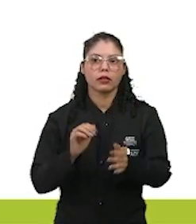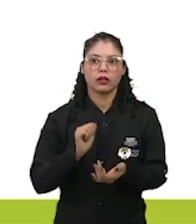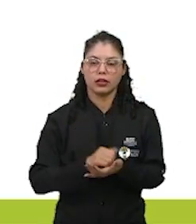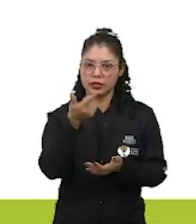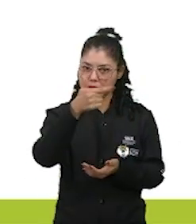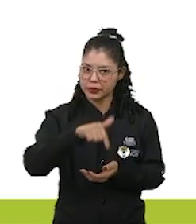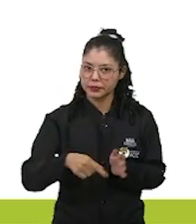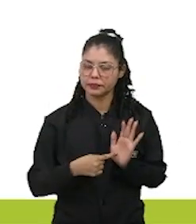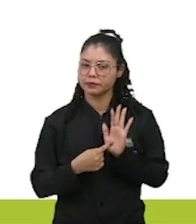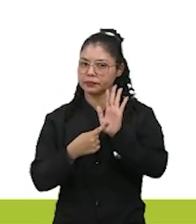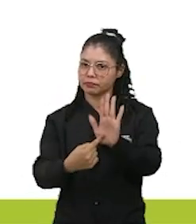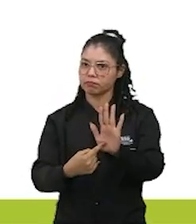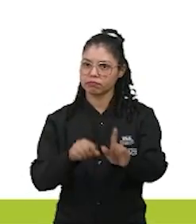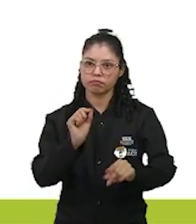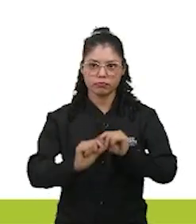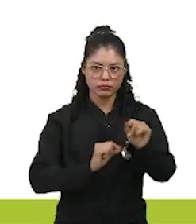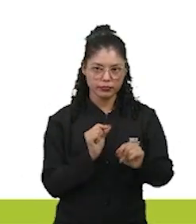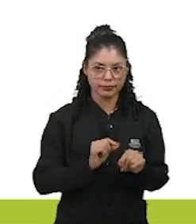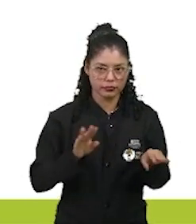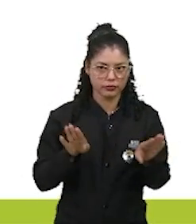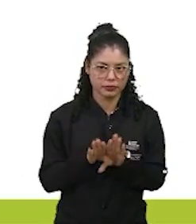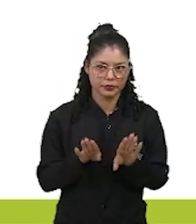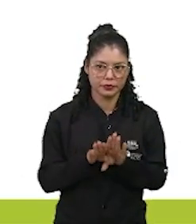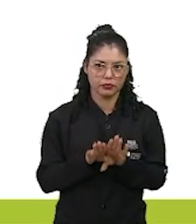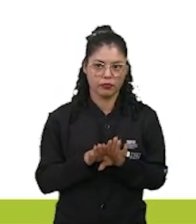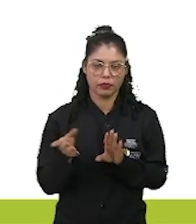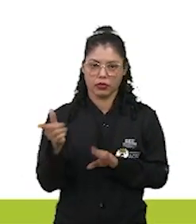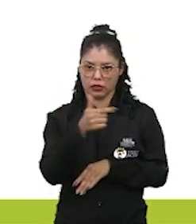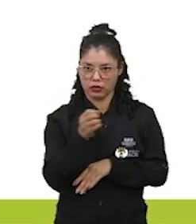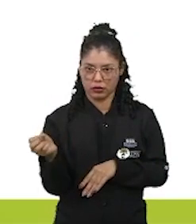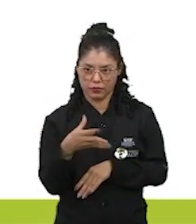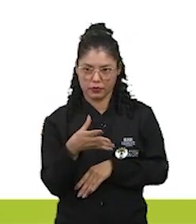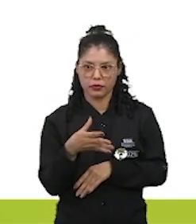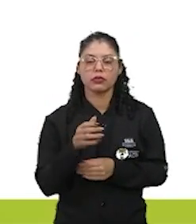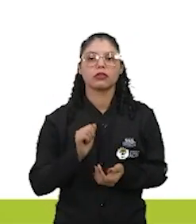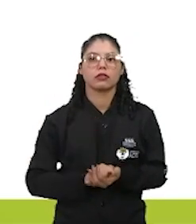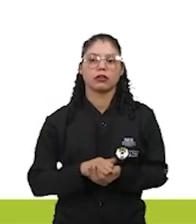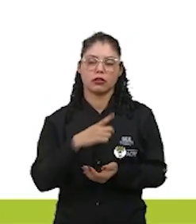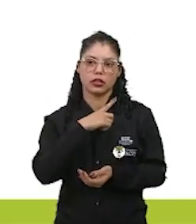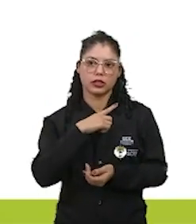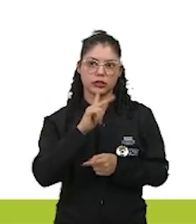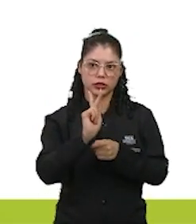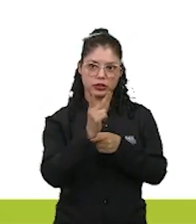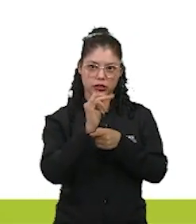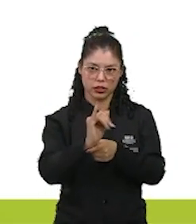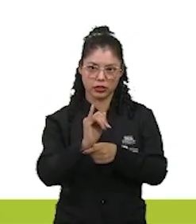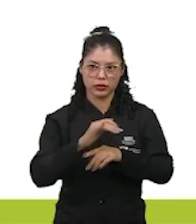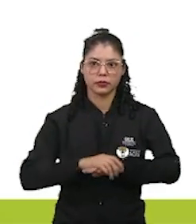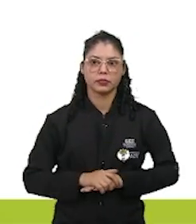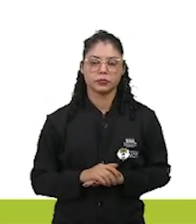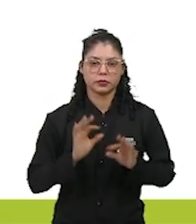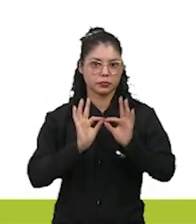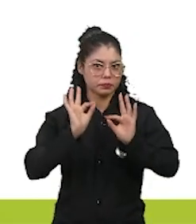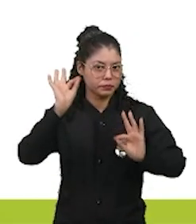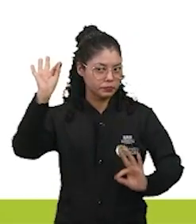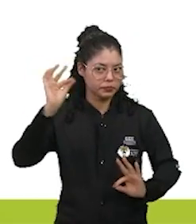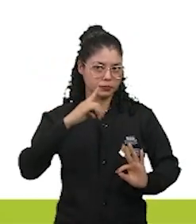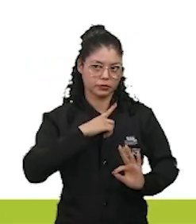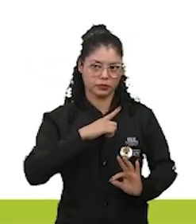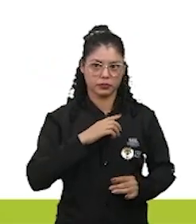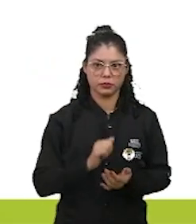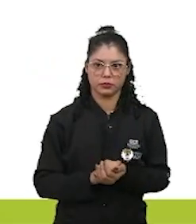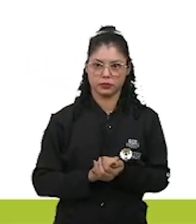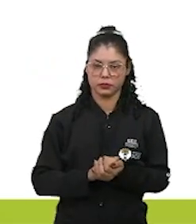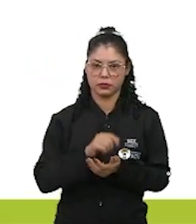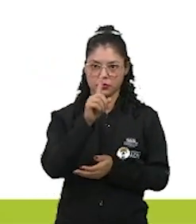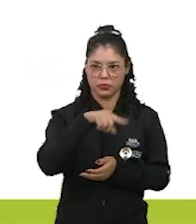ele faz uma demonstração. Aqui nós temos, ó, só para redefinir, né? Nesse momento eu tenho a hipotenusa e na distância, que é a variação de